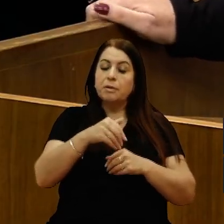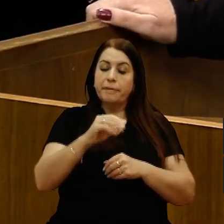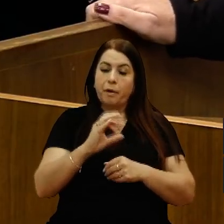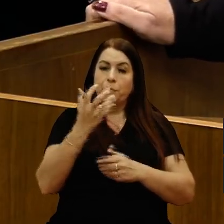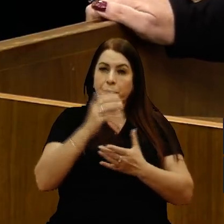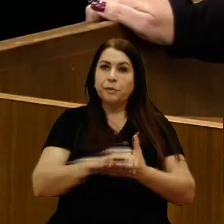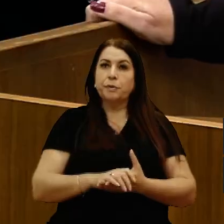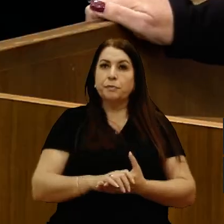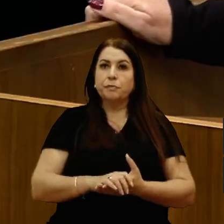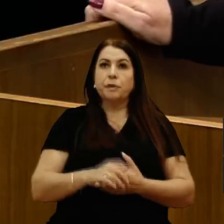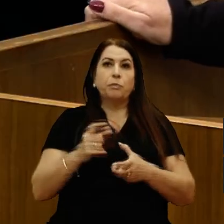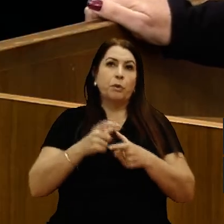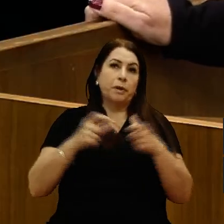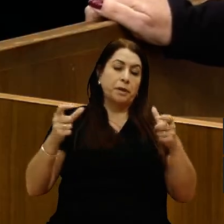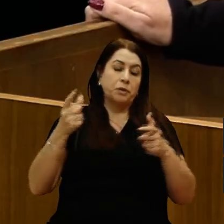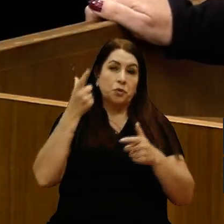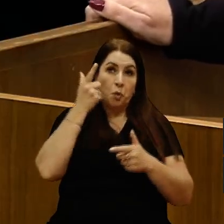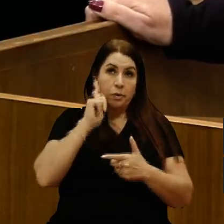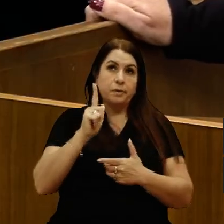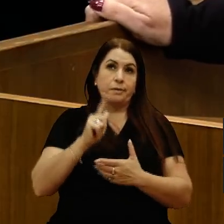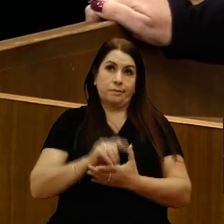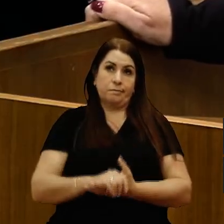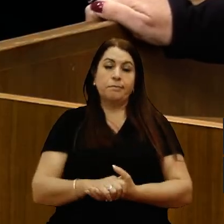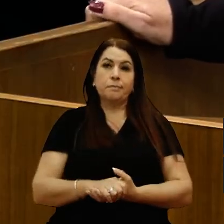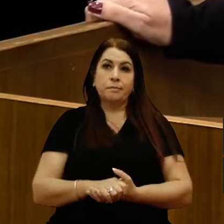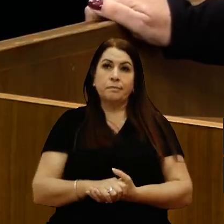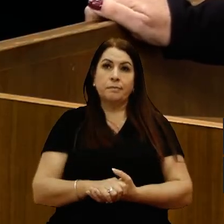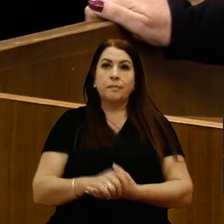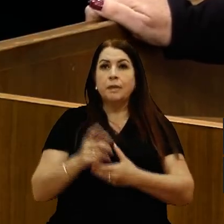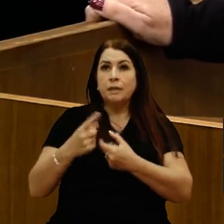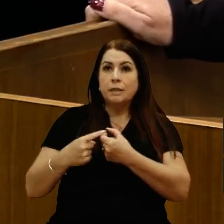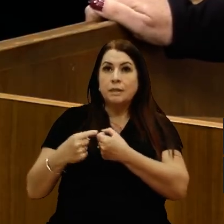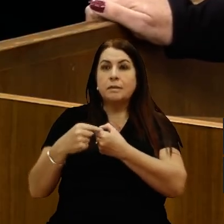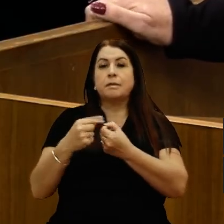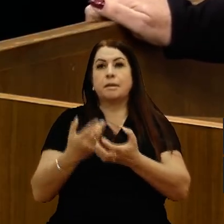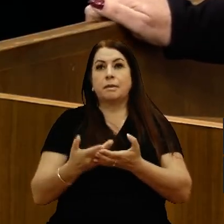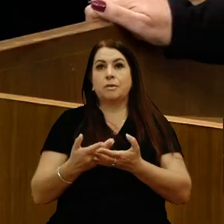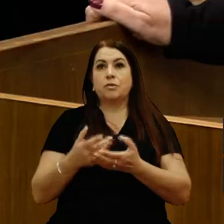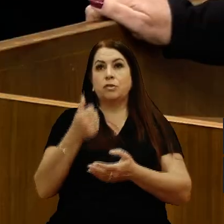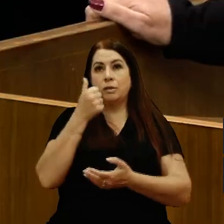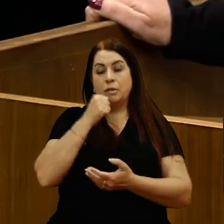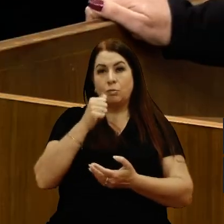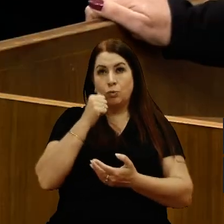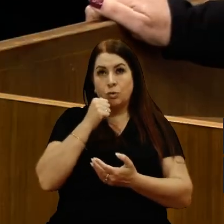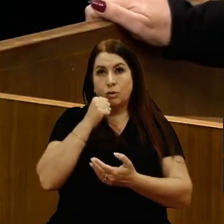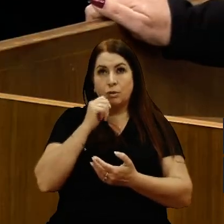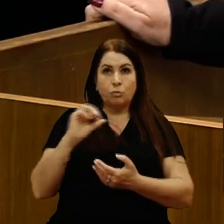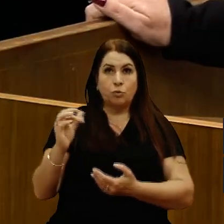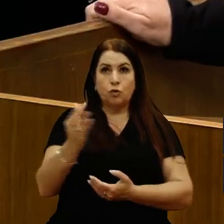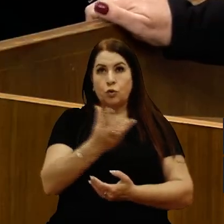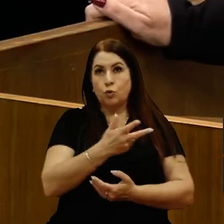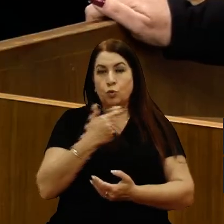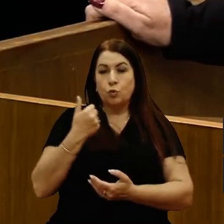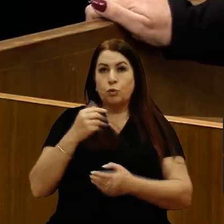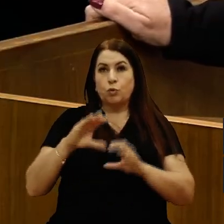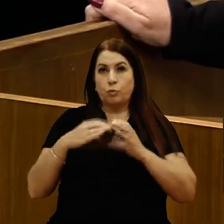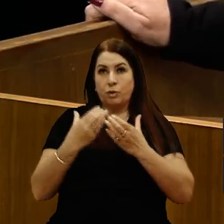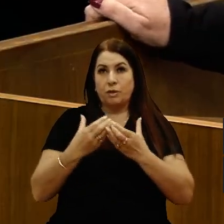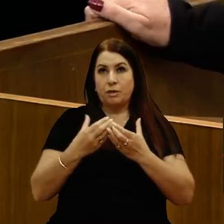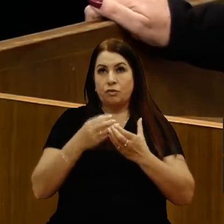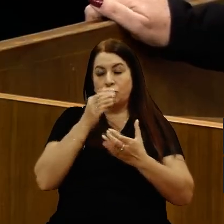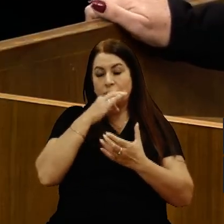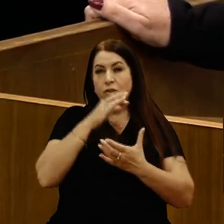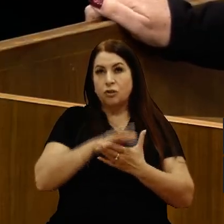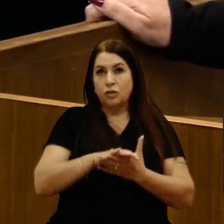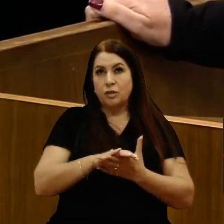Então, foi uma grande conquista da cidade, das mulheres, mas de toda a comunidade